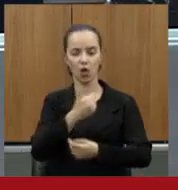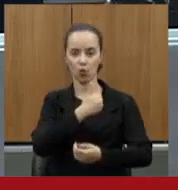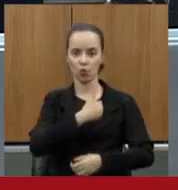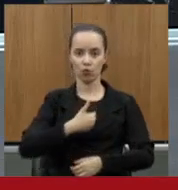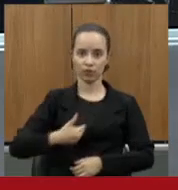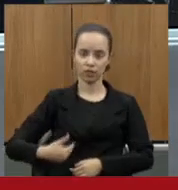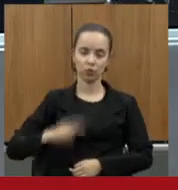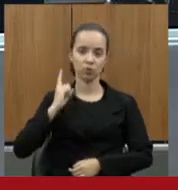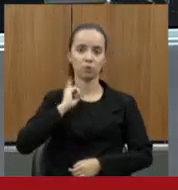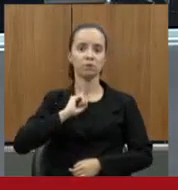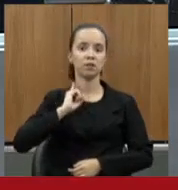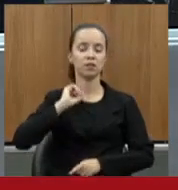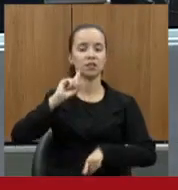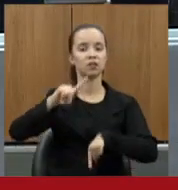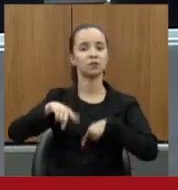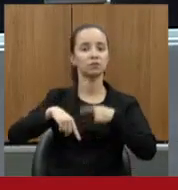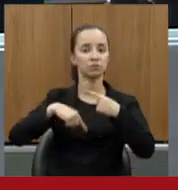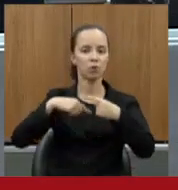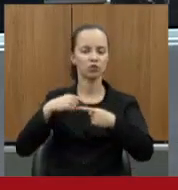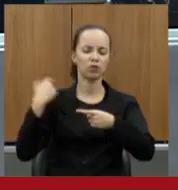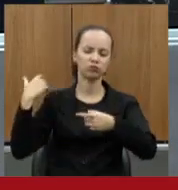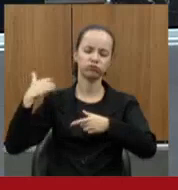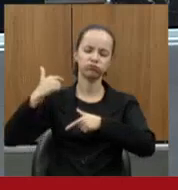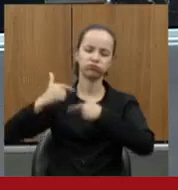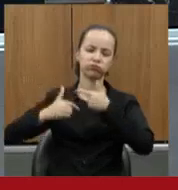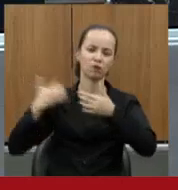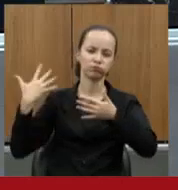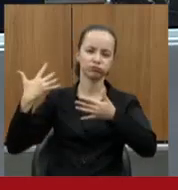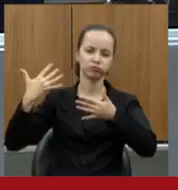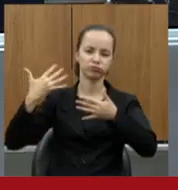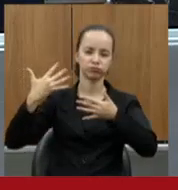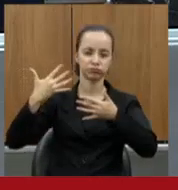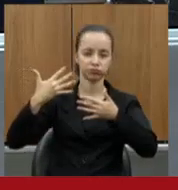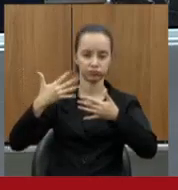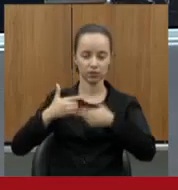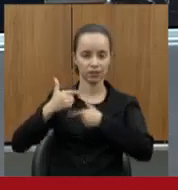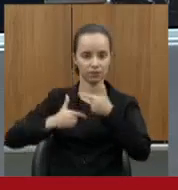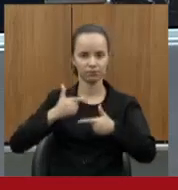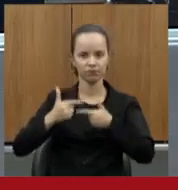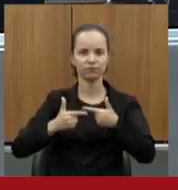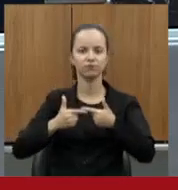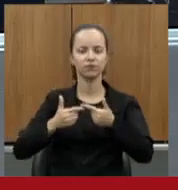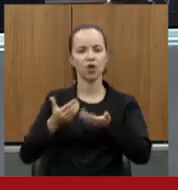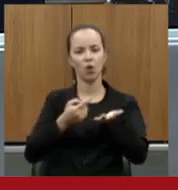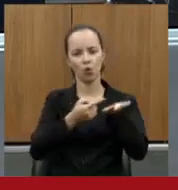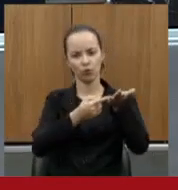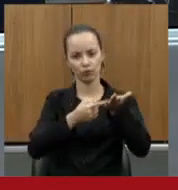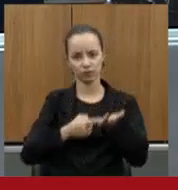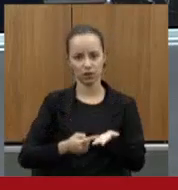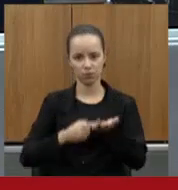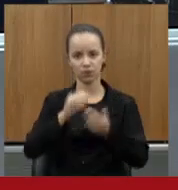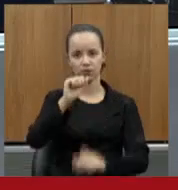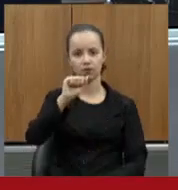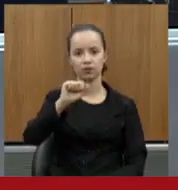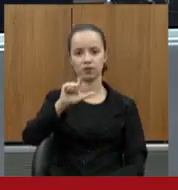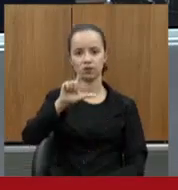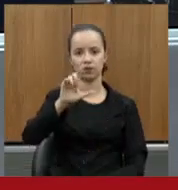Minas Gerais após sua admirável trajetória no Legislativo. Convidamos Alberto Pinto Coelho.